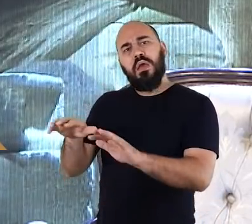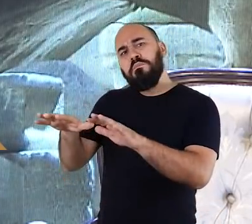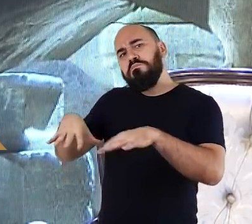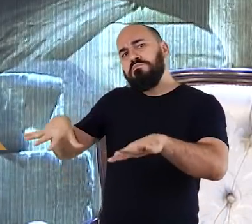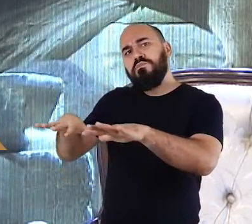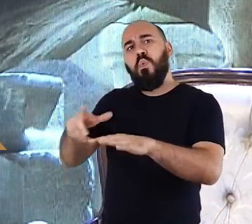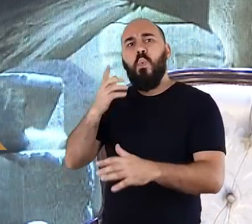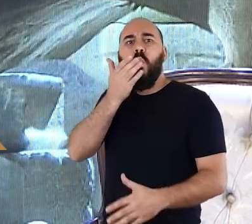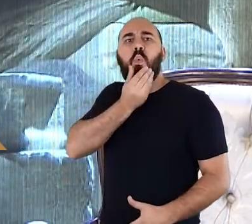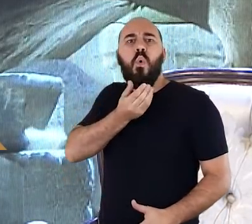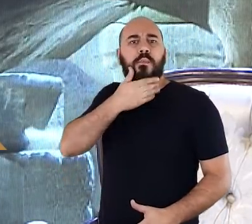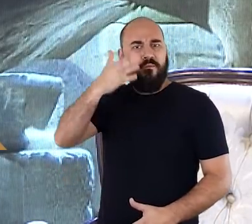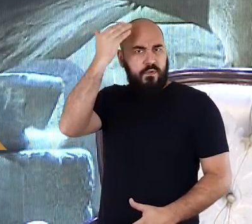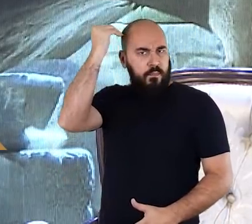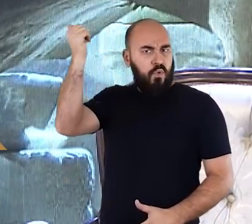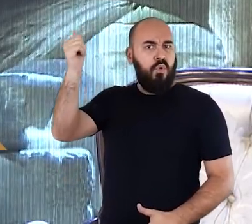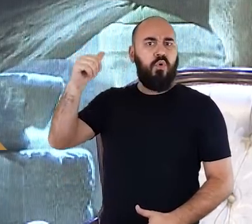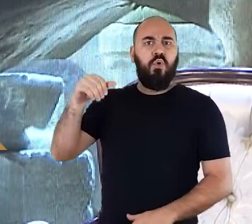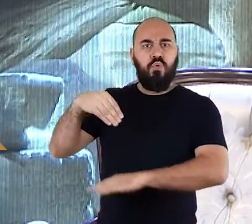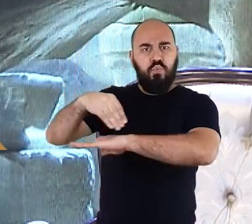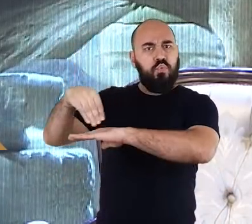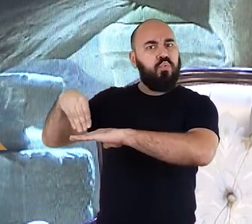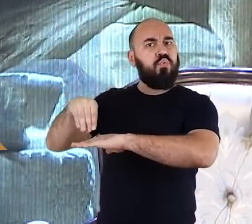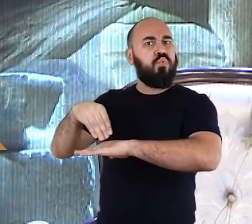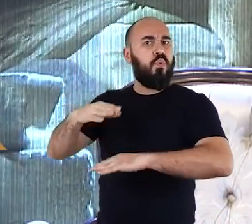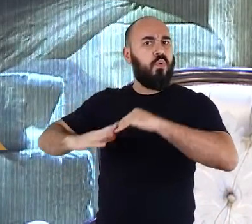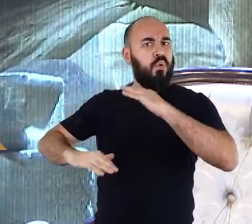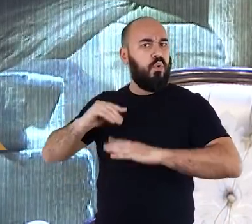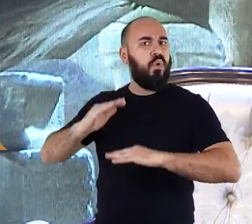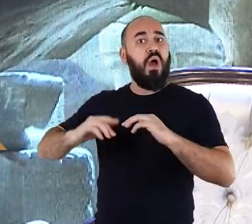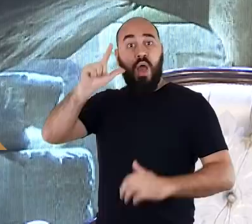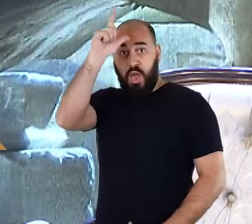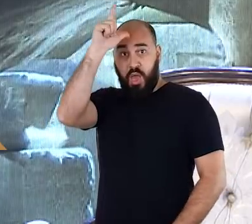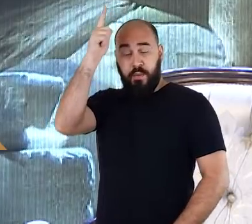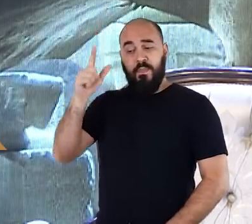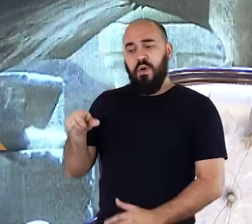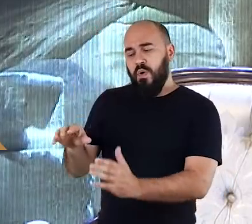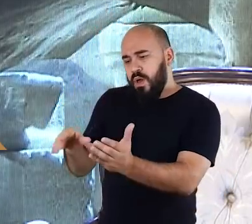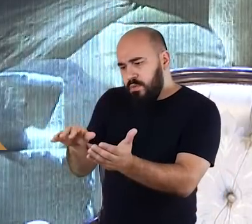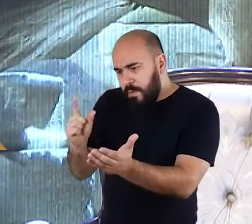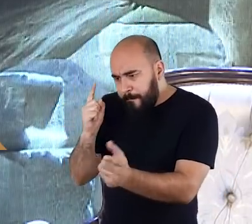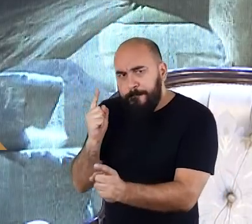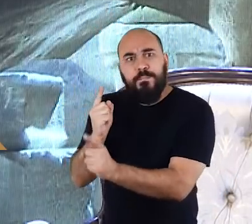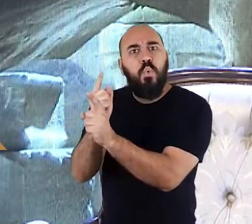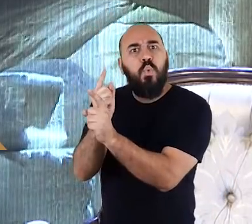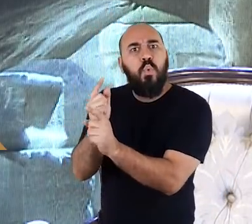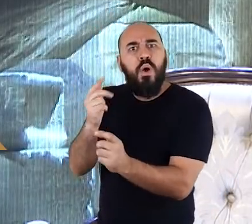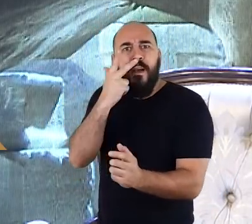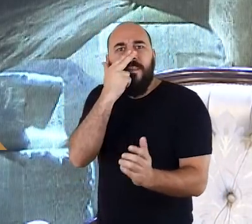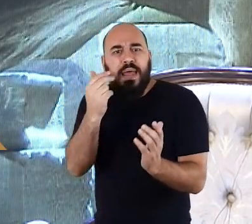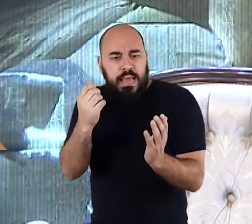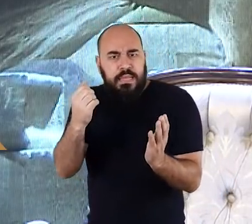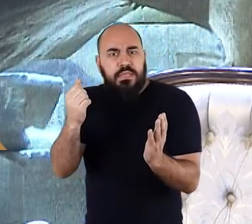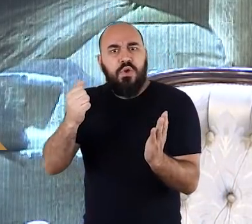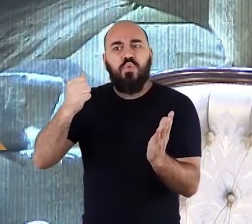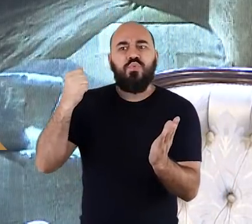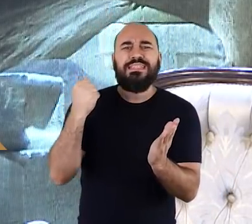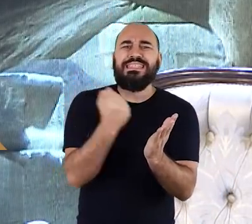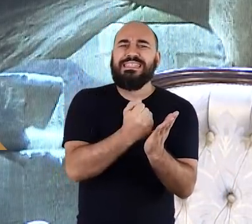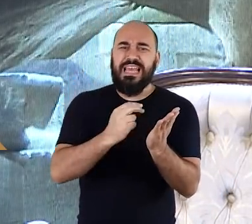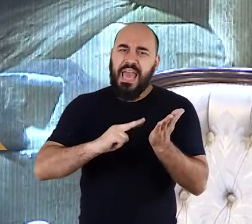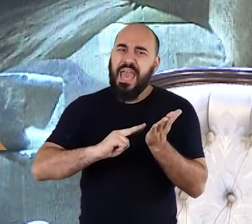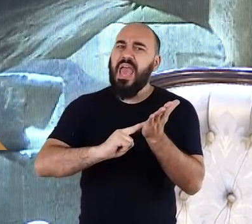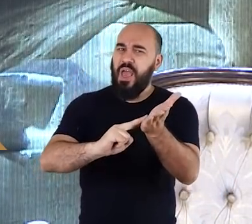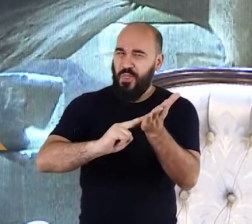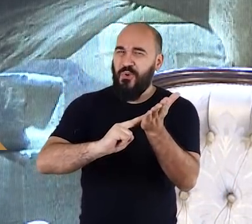arqueólogo alemão, encontrou um importantíssimo selo com uma inscrição que também se refere a um personagem da